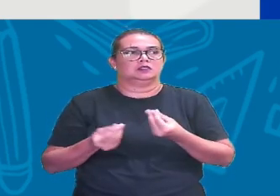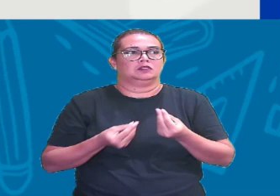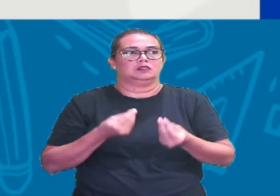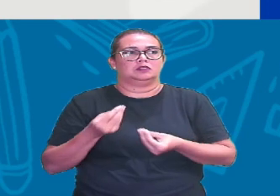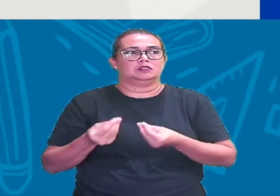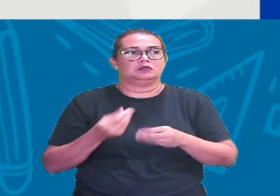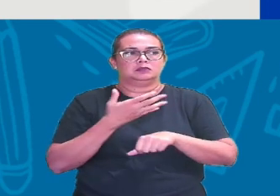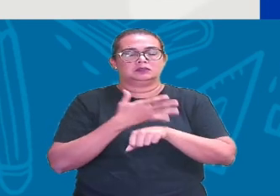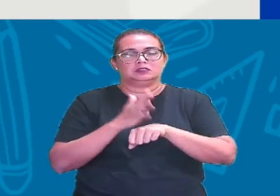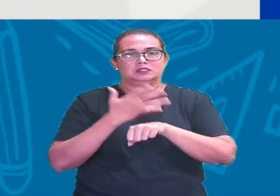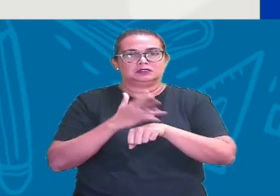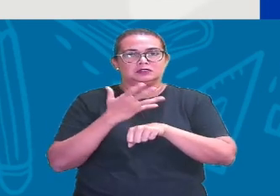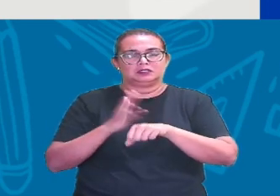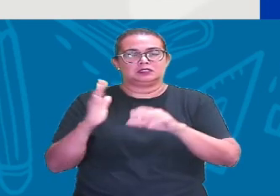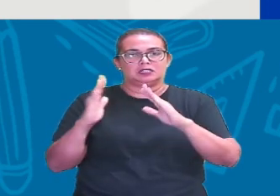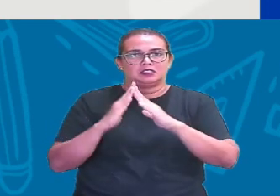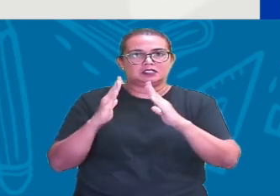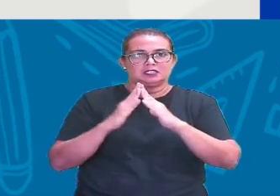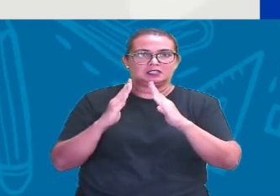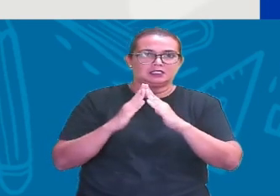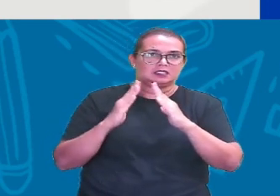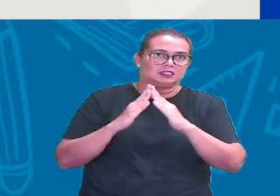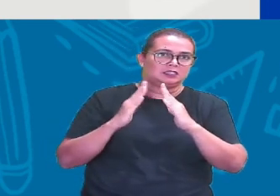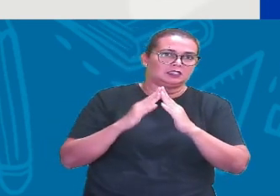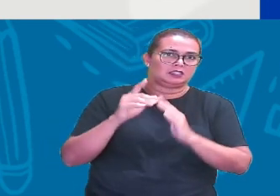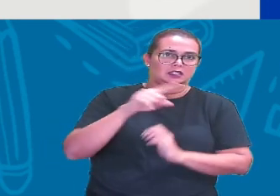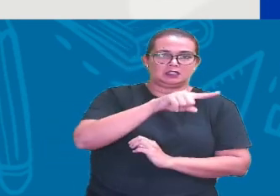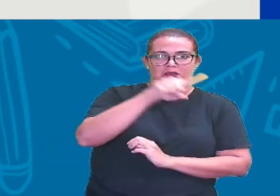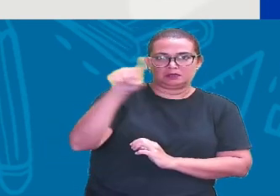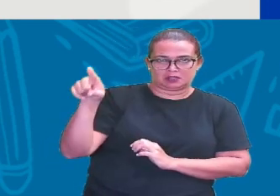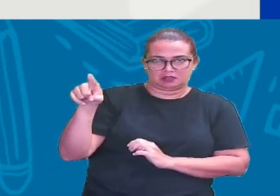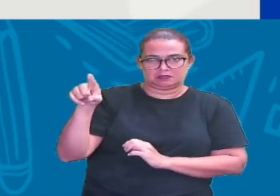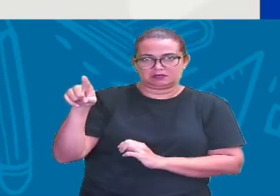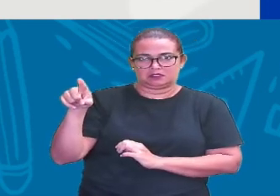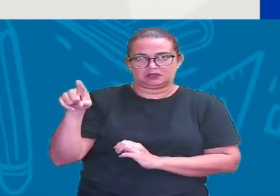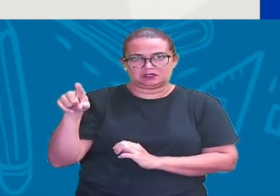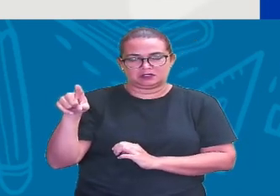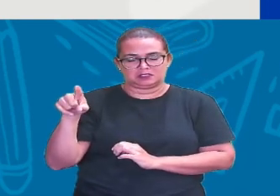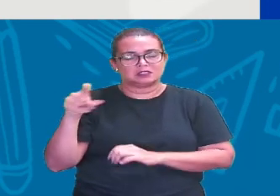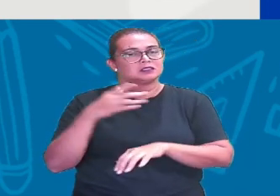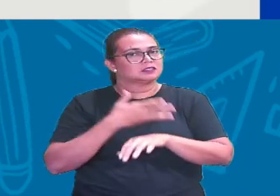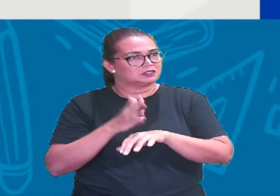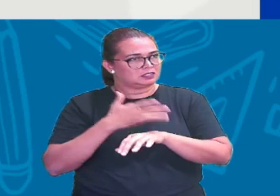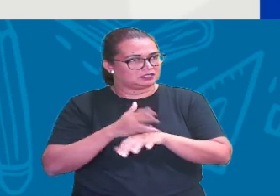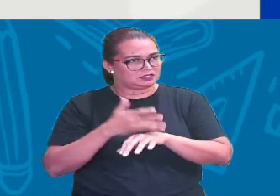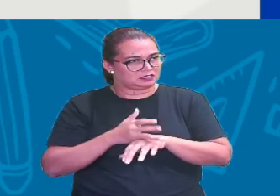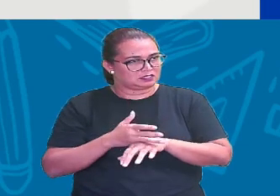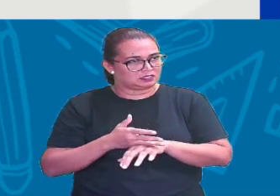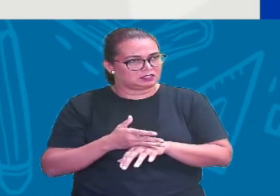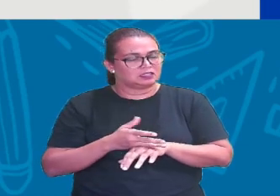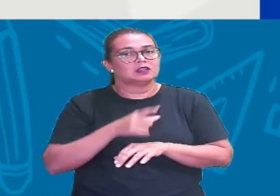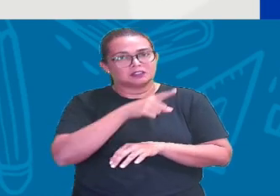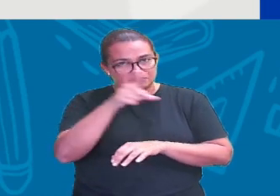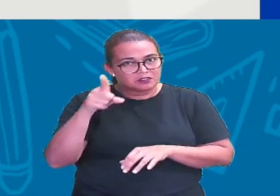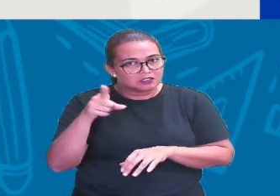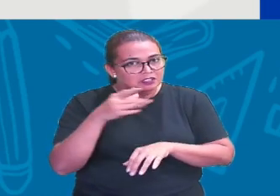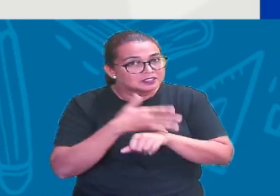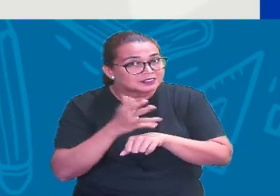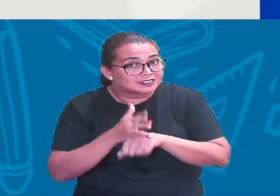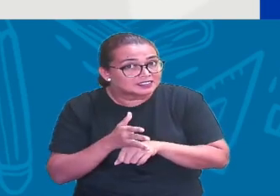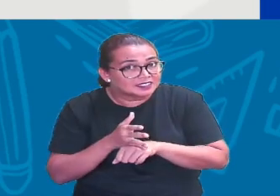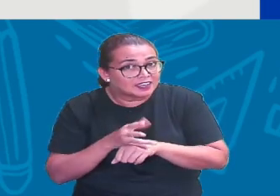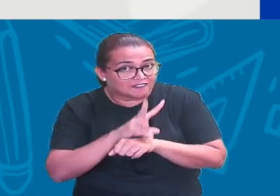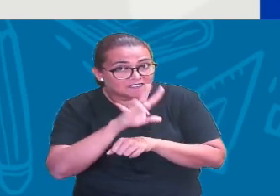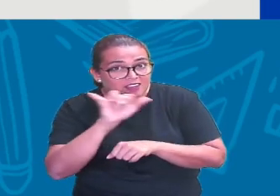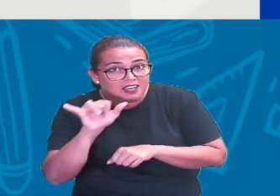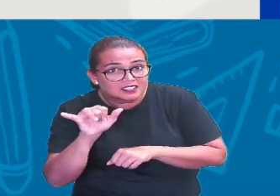nosso exercíciozinho para você praticar. E aí, vai praticar, vai fazer